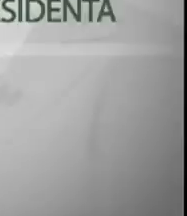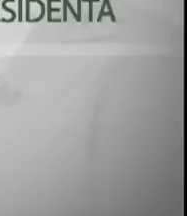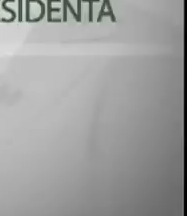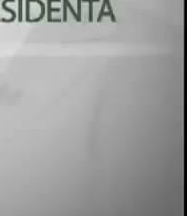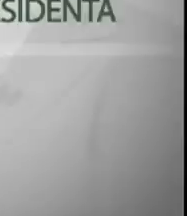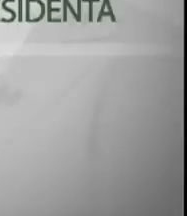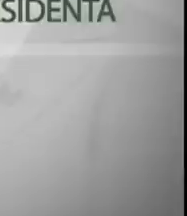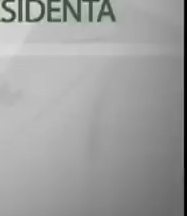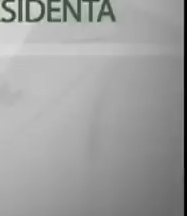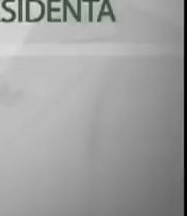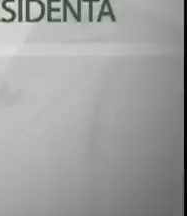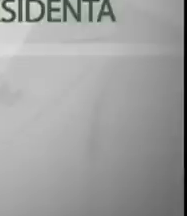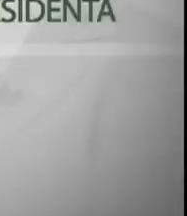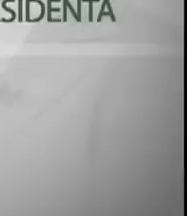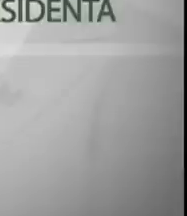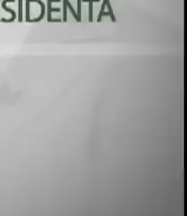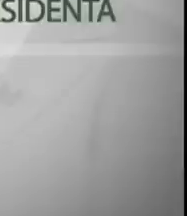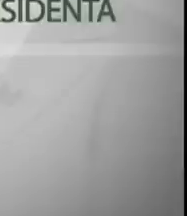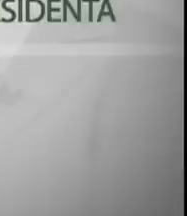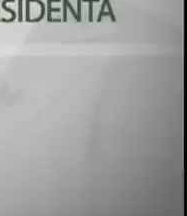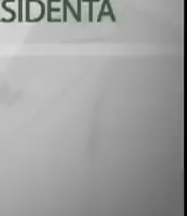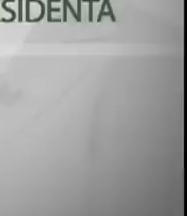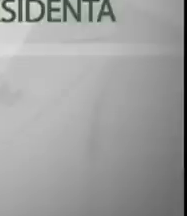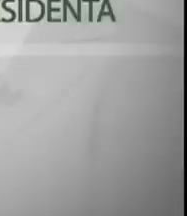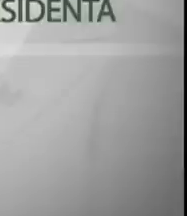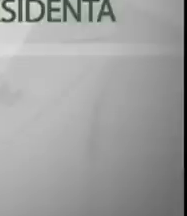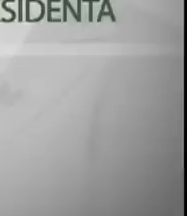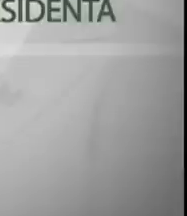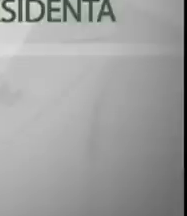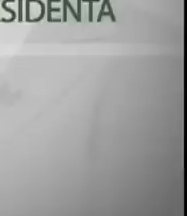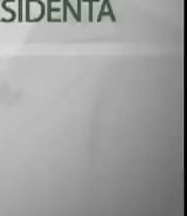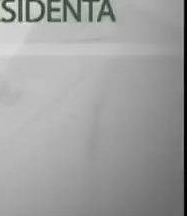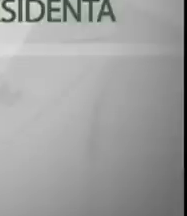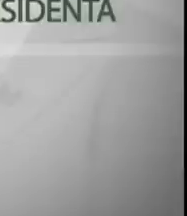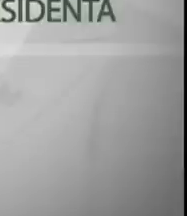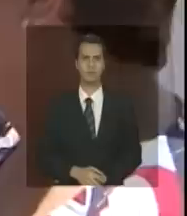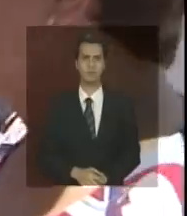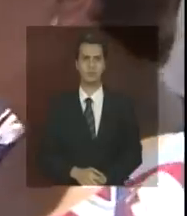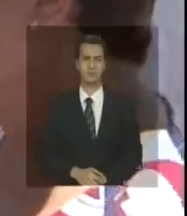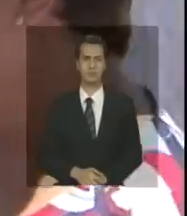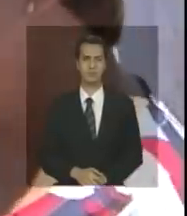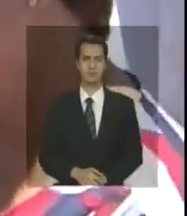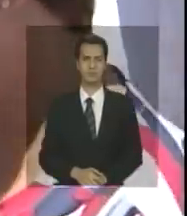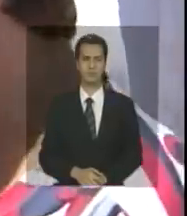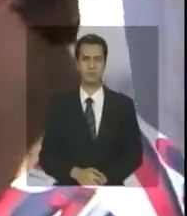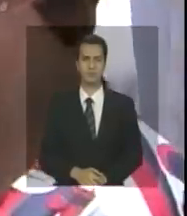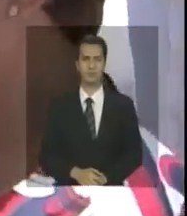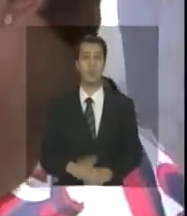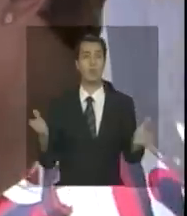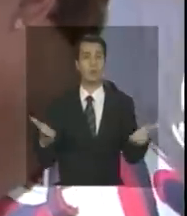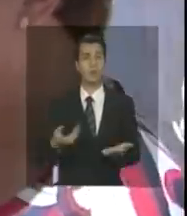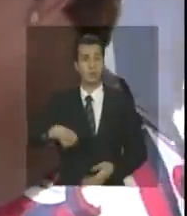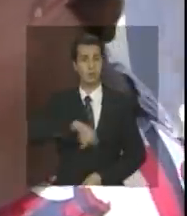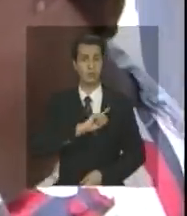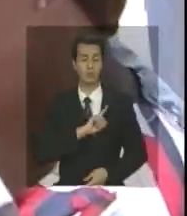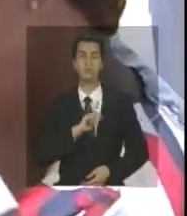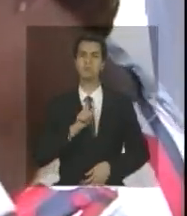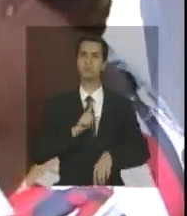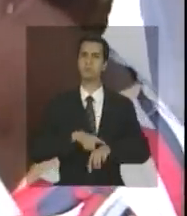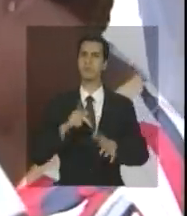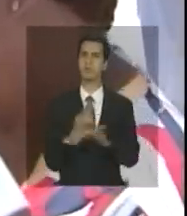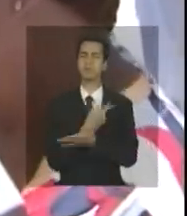da obra. Ela disse que a partir de agora o governo quer resultados. Estamos num momento muito especial dessa